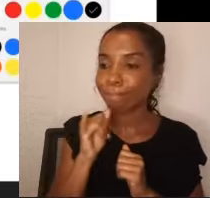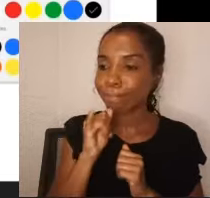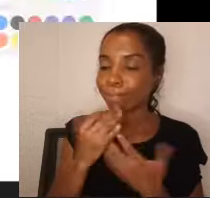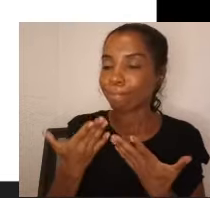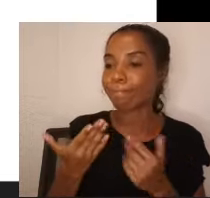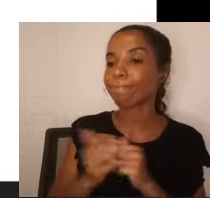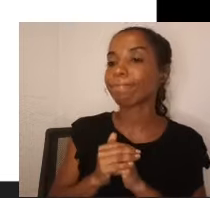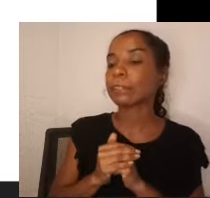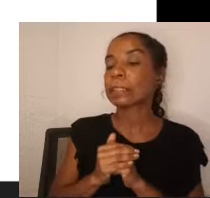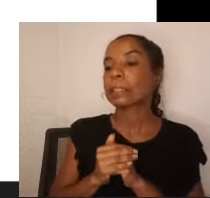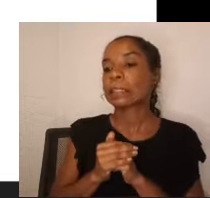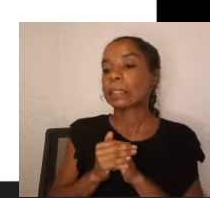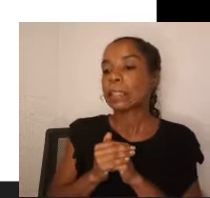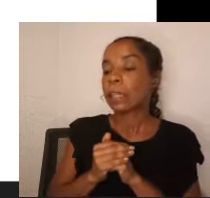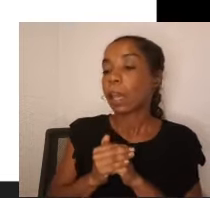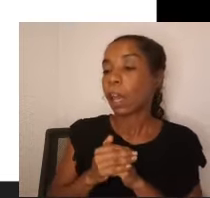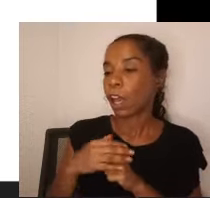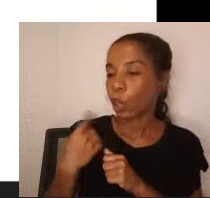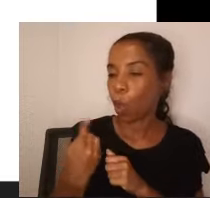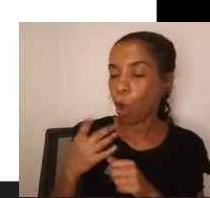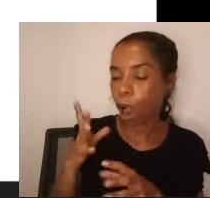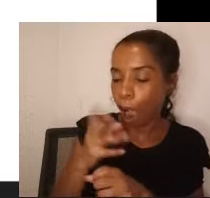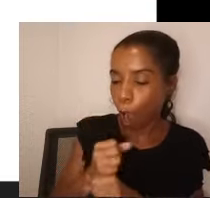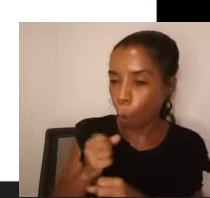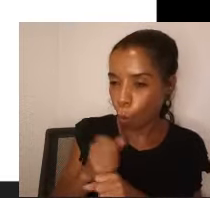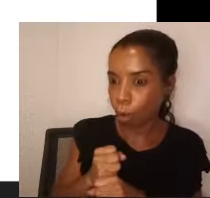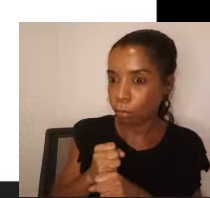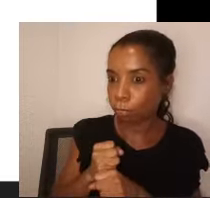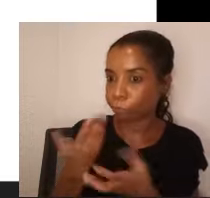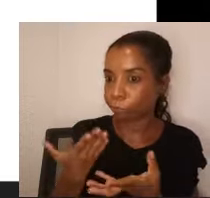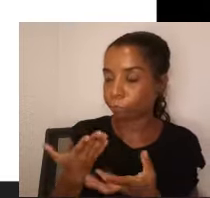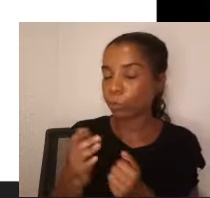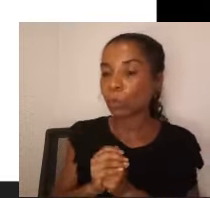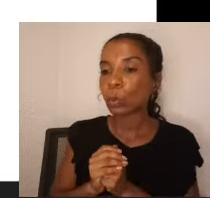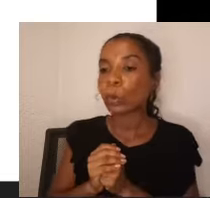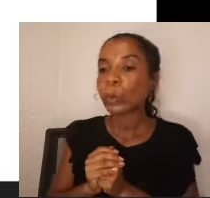Então, nos nossos cálculos aqui, nós vamos estar